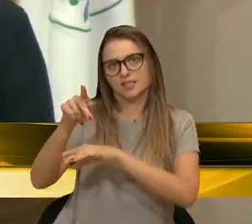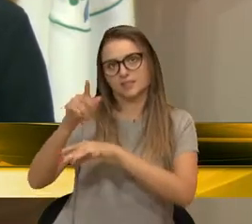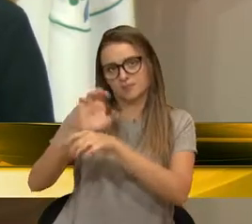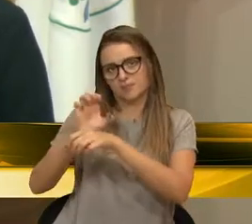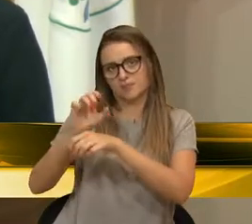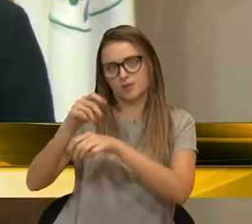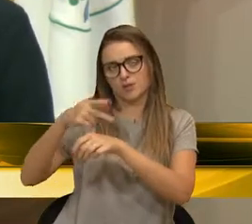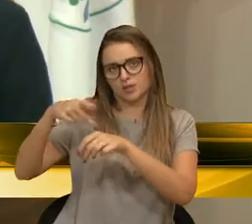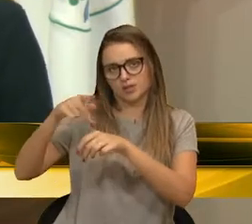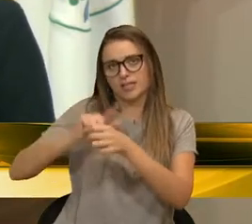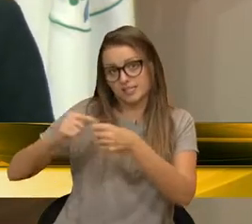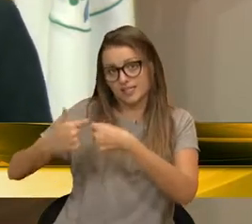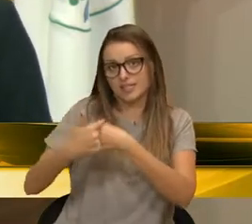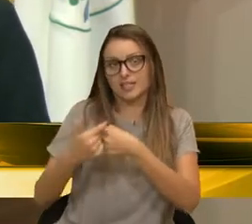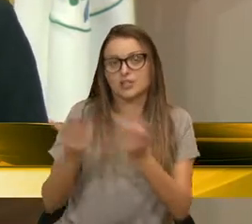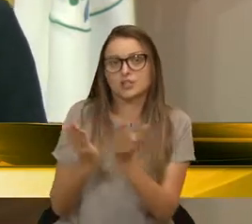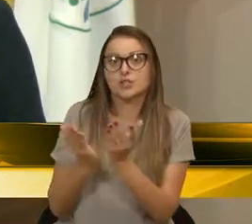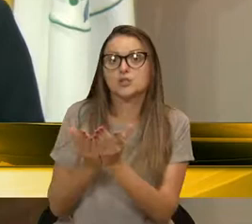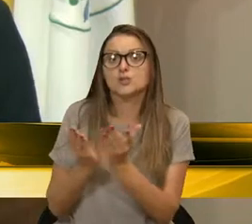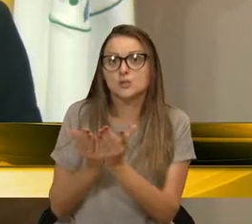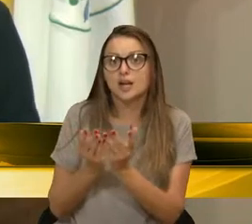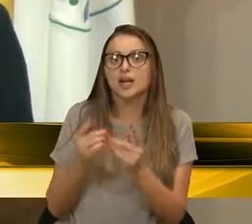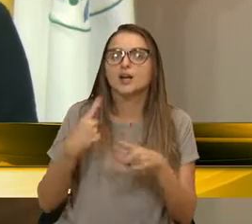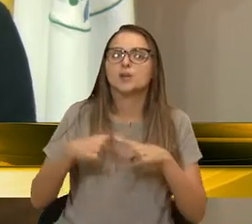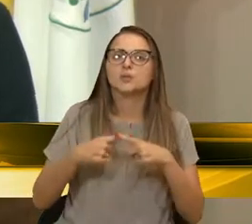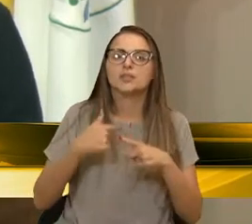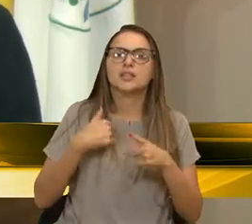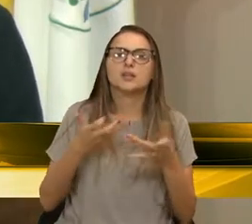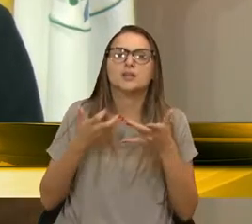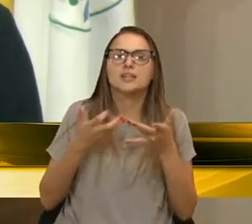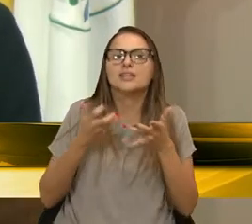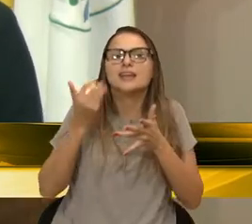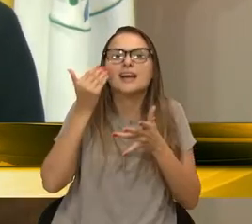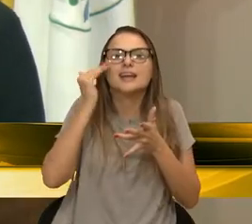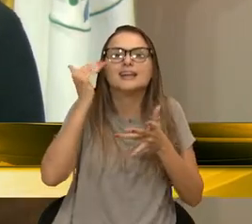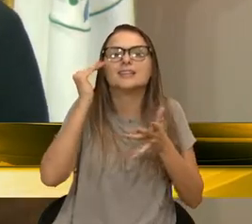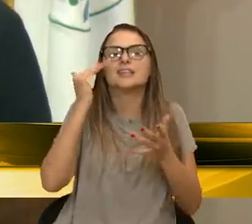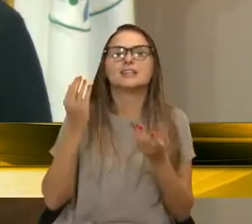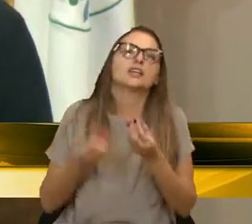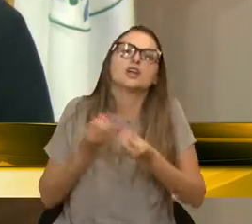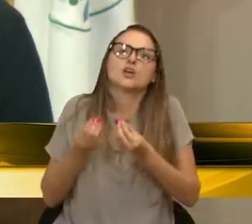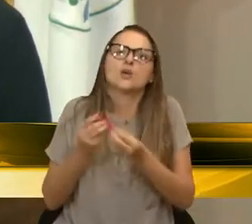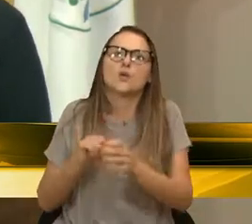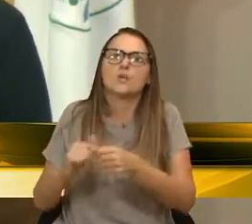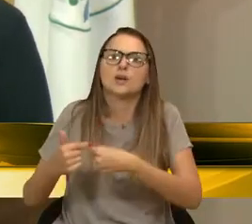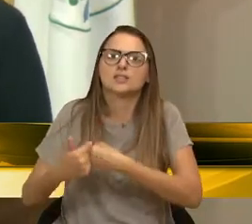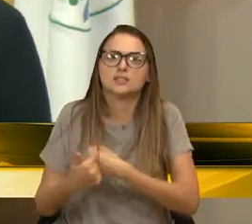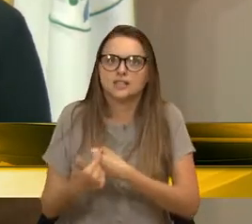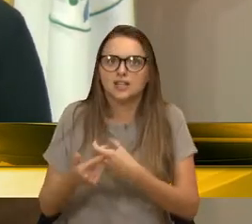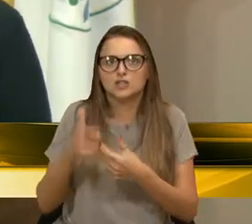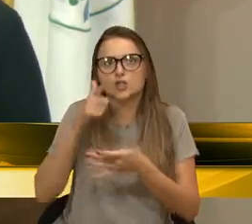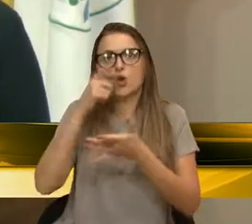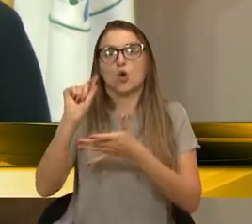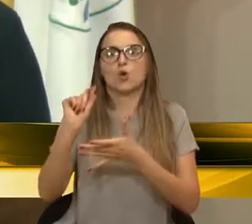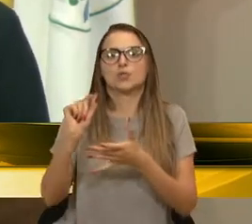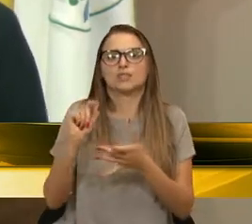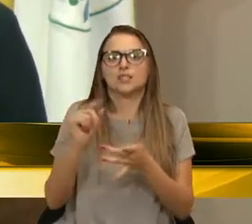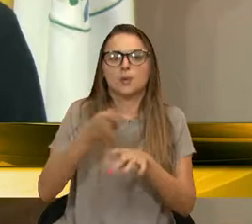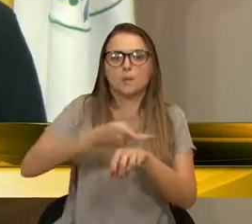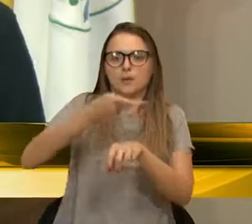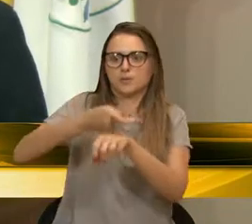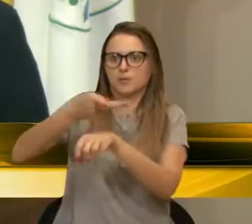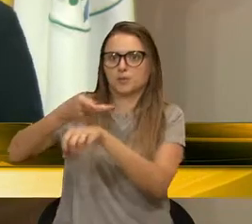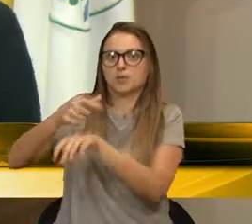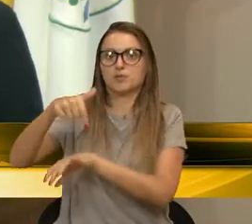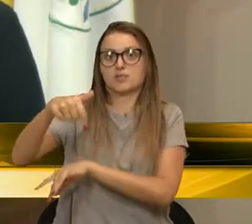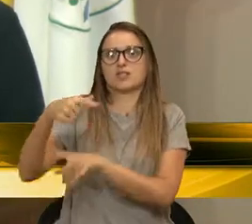essa cidade foi justamente na tentativa de compreender como essa cidade conquistou esse título tantas vezes.